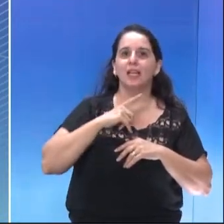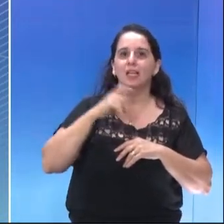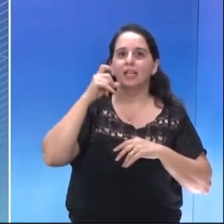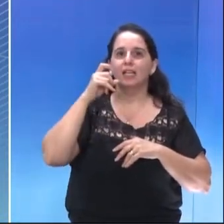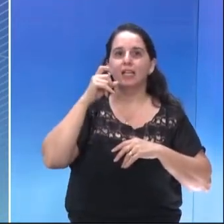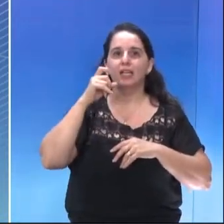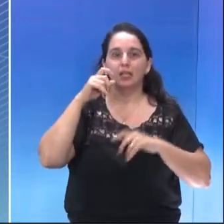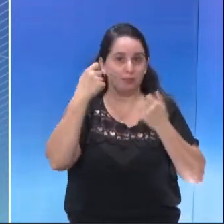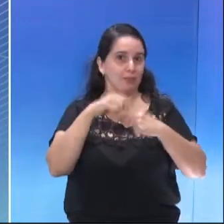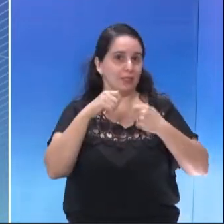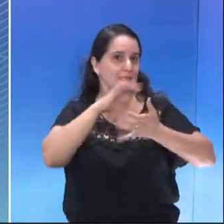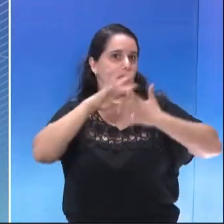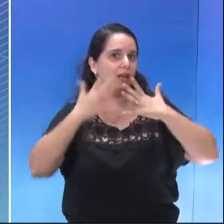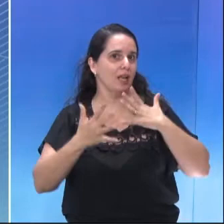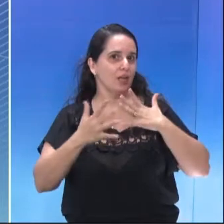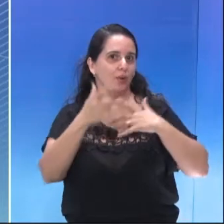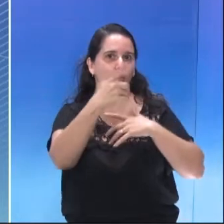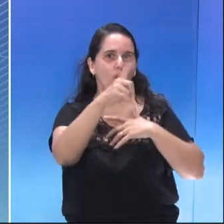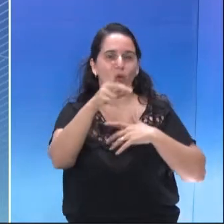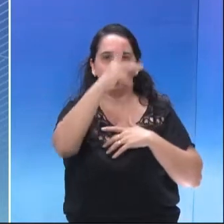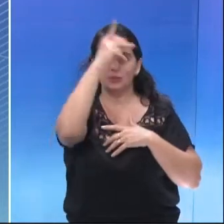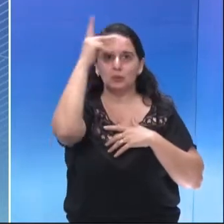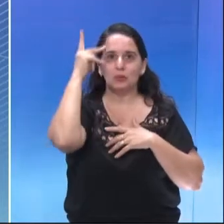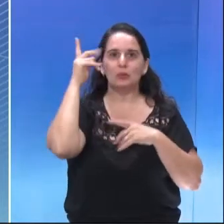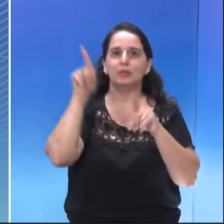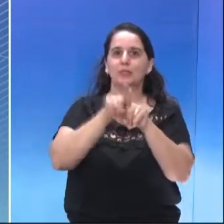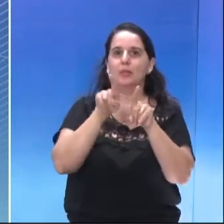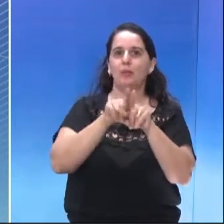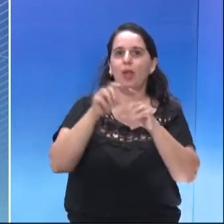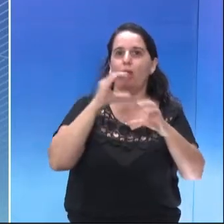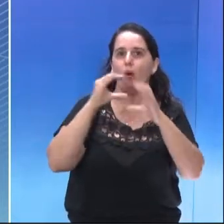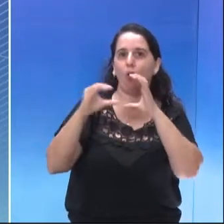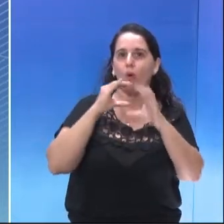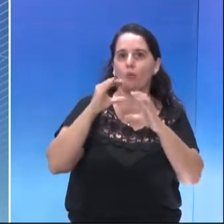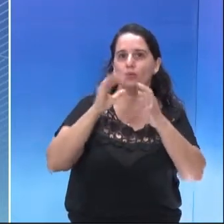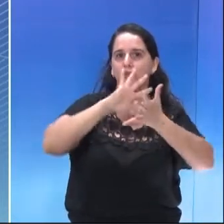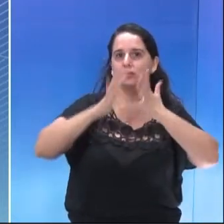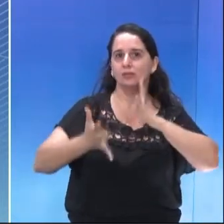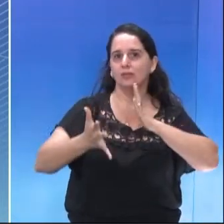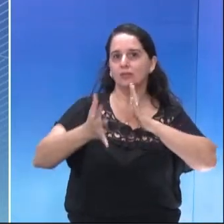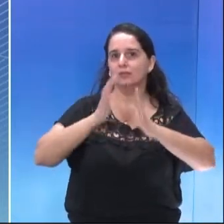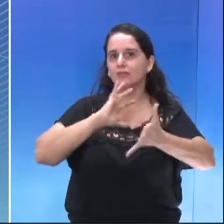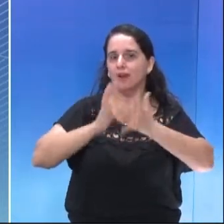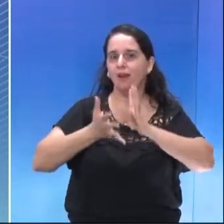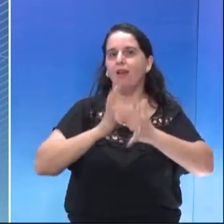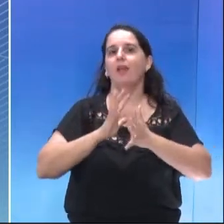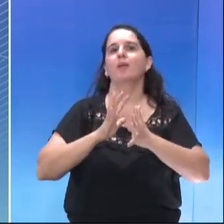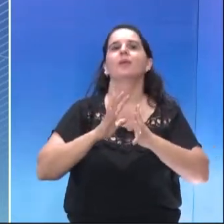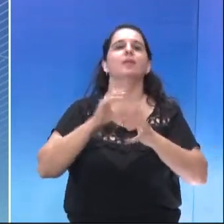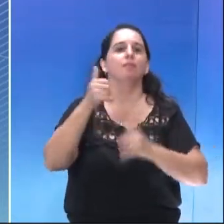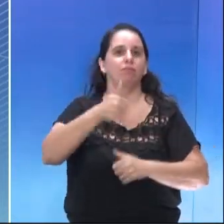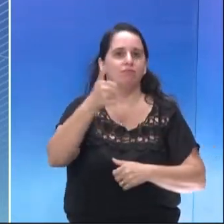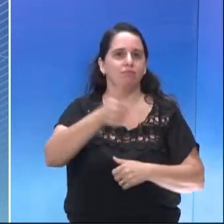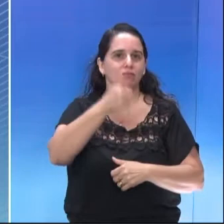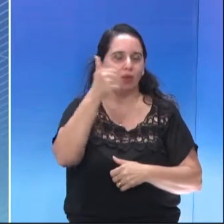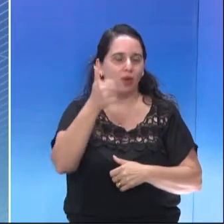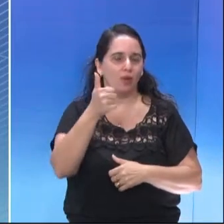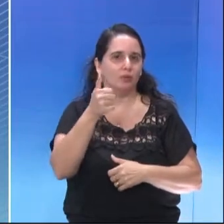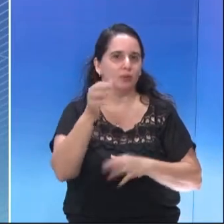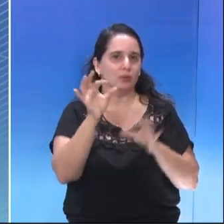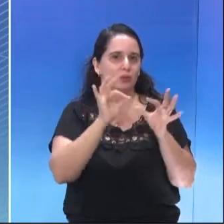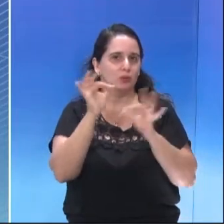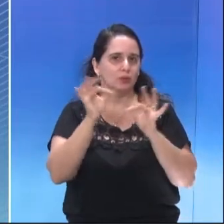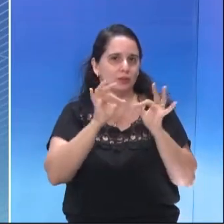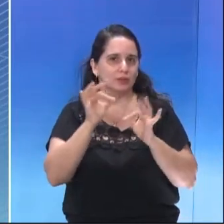Se eu aprender Libras, é evidente que a pessoa que tem a necessidade terá mais pessoas para se organizar.